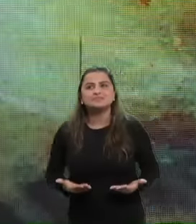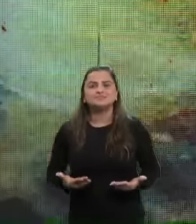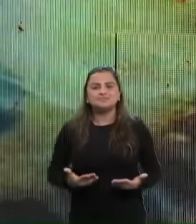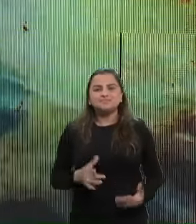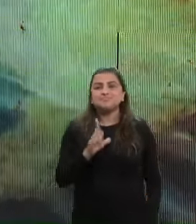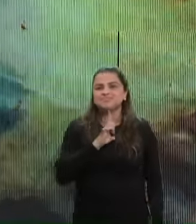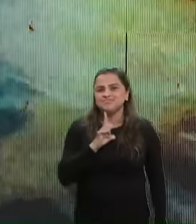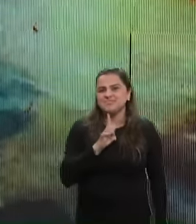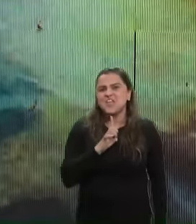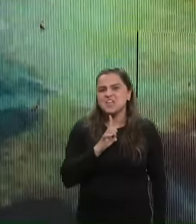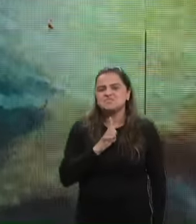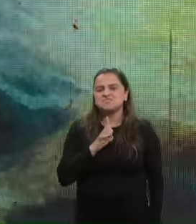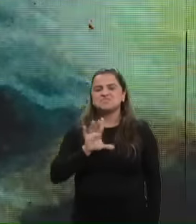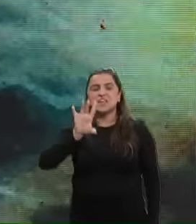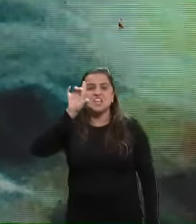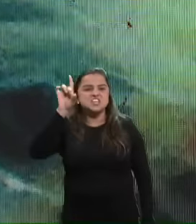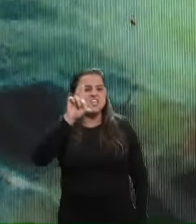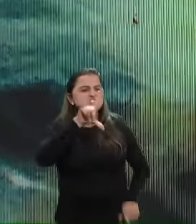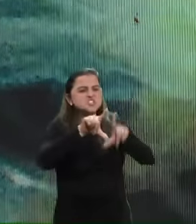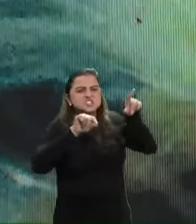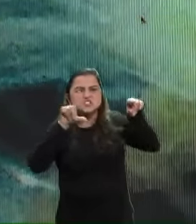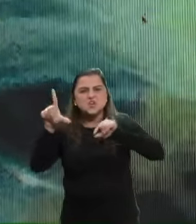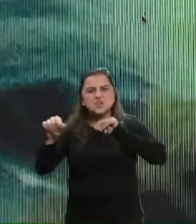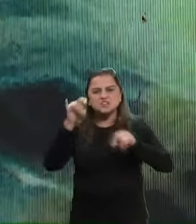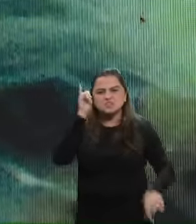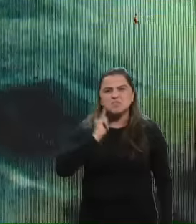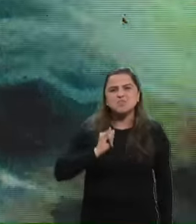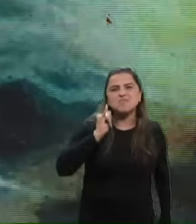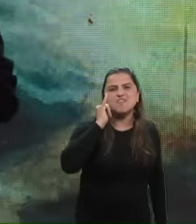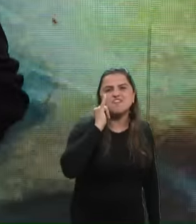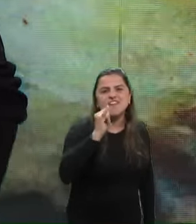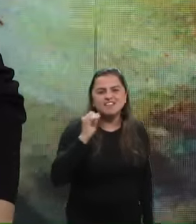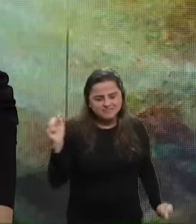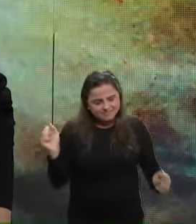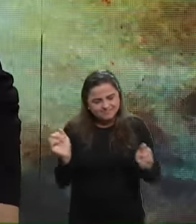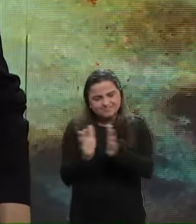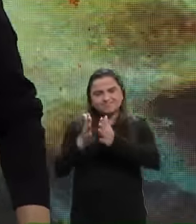Deus está levantando profetas improváveis.